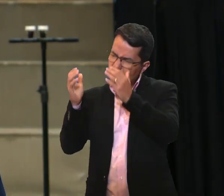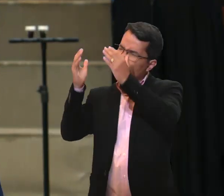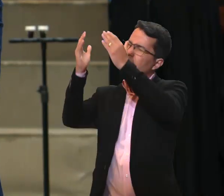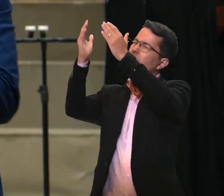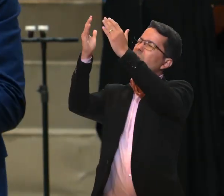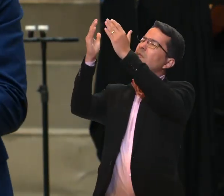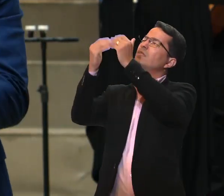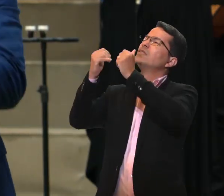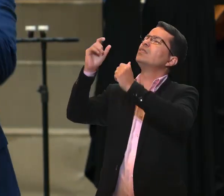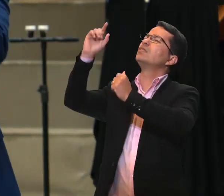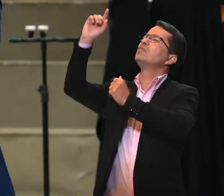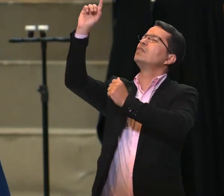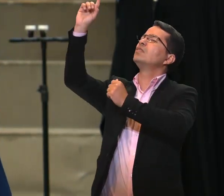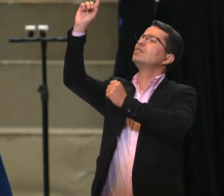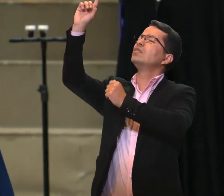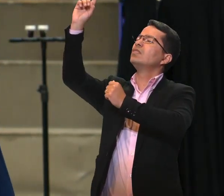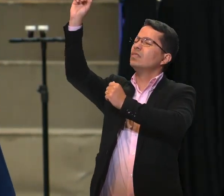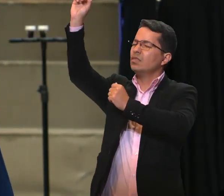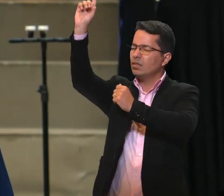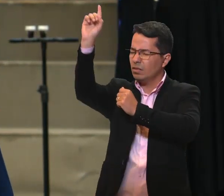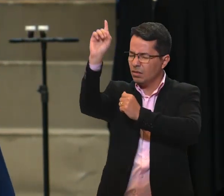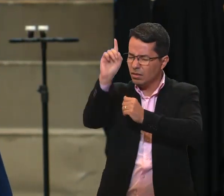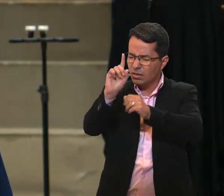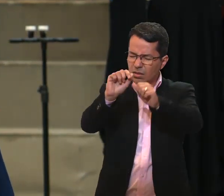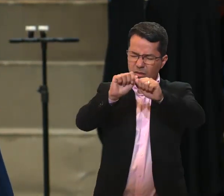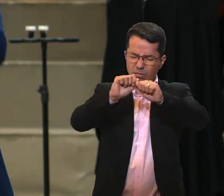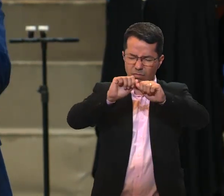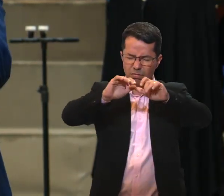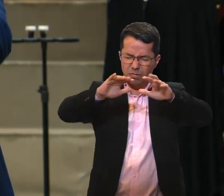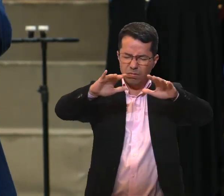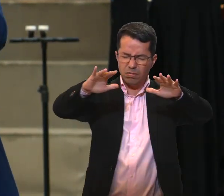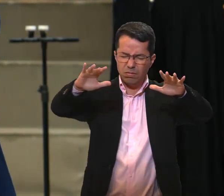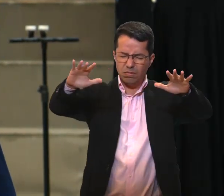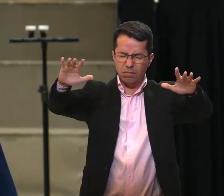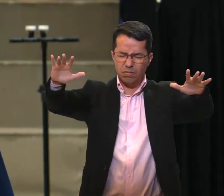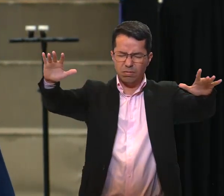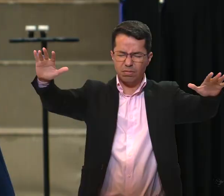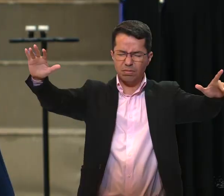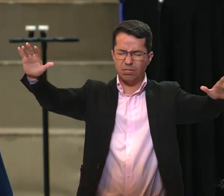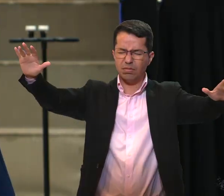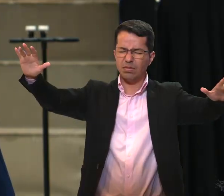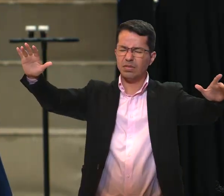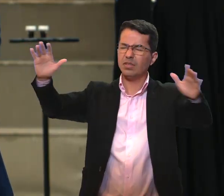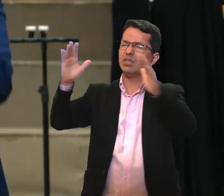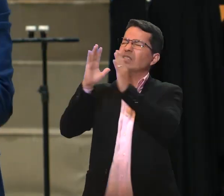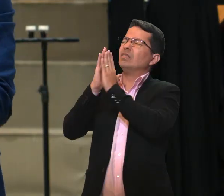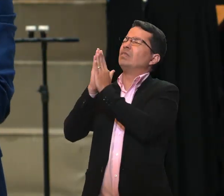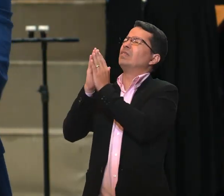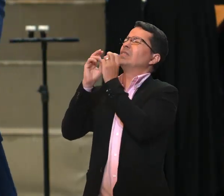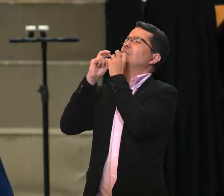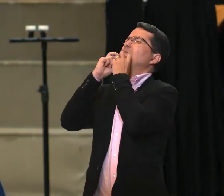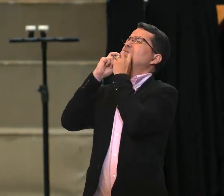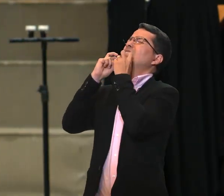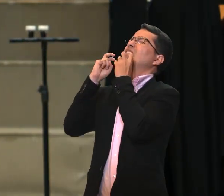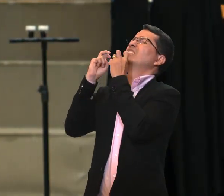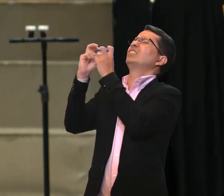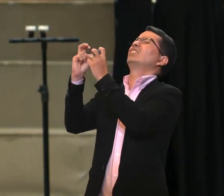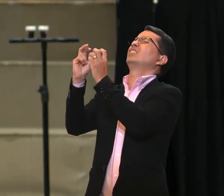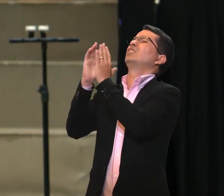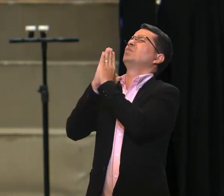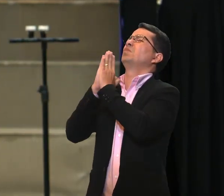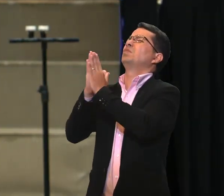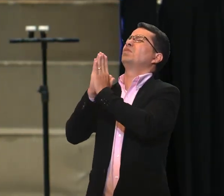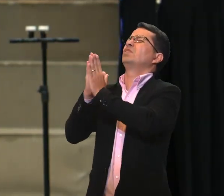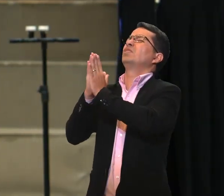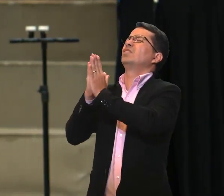esta casa. Eu quero pedir: visita o teu povo, visita o teu povo. Que haja arrependimento,